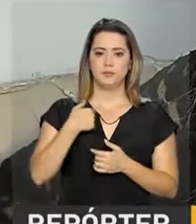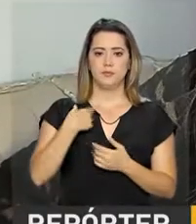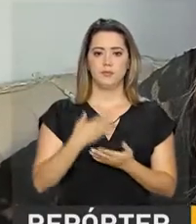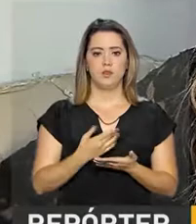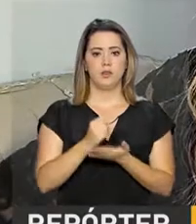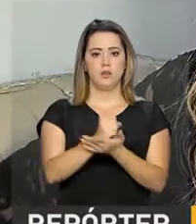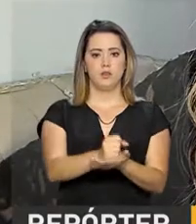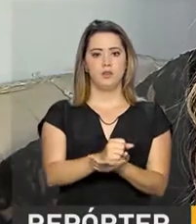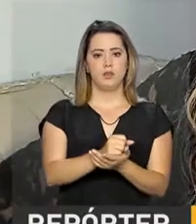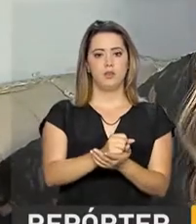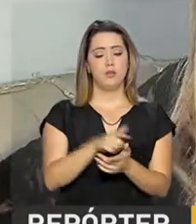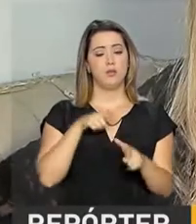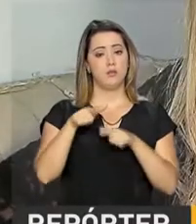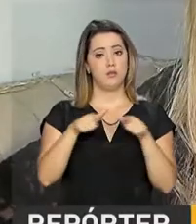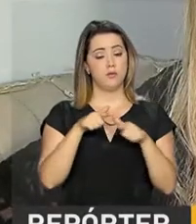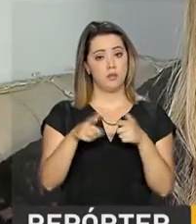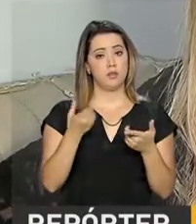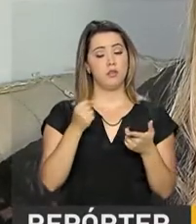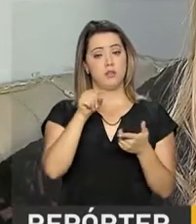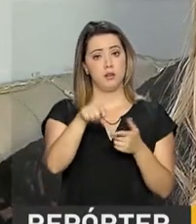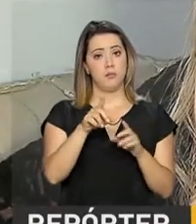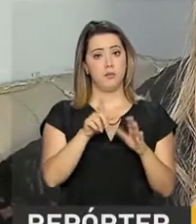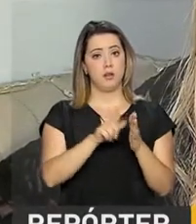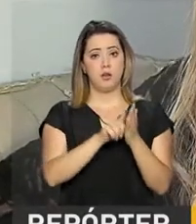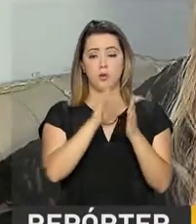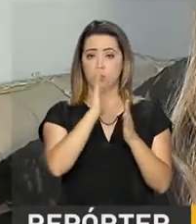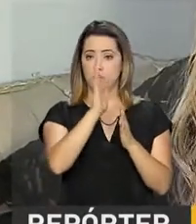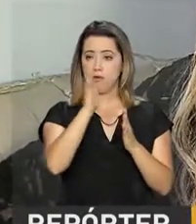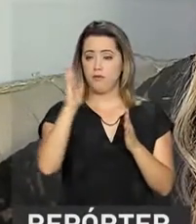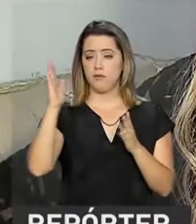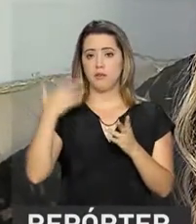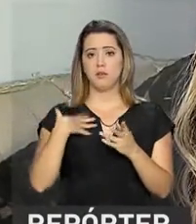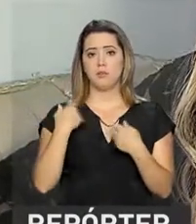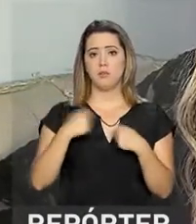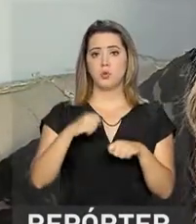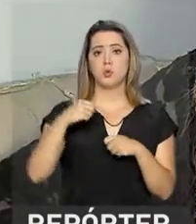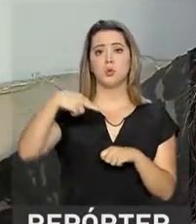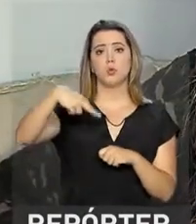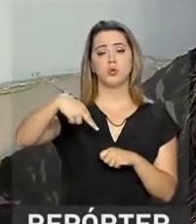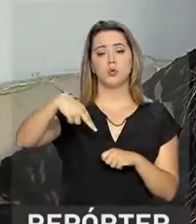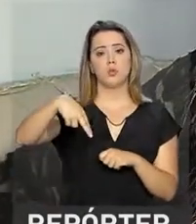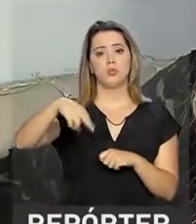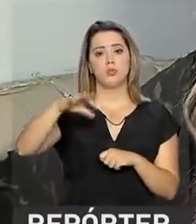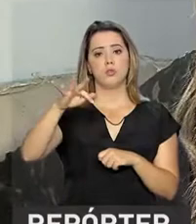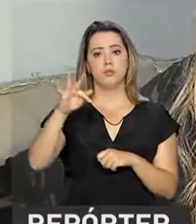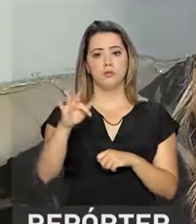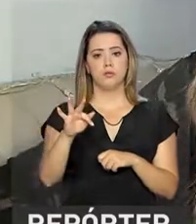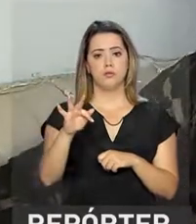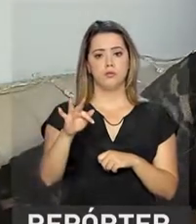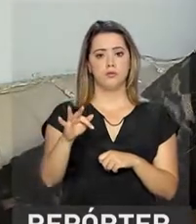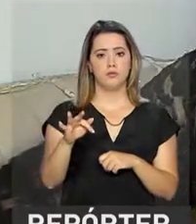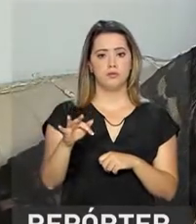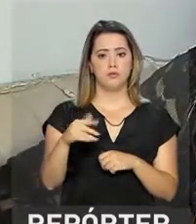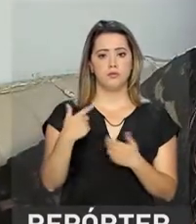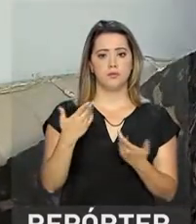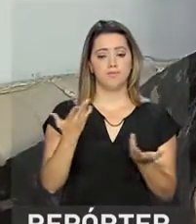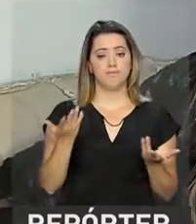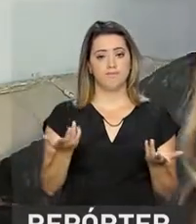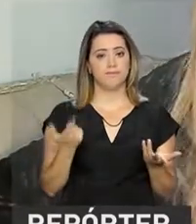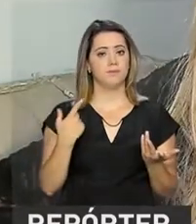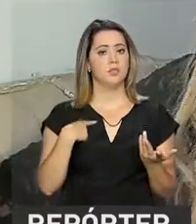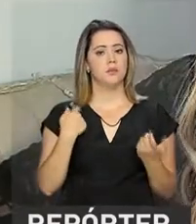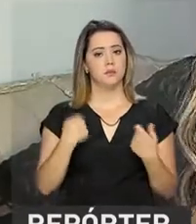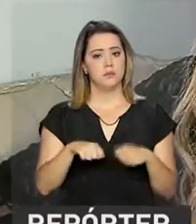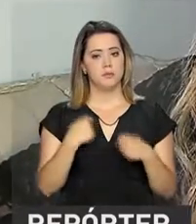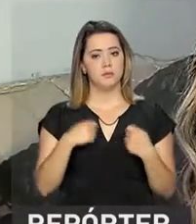e ela exigiu essa a nota fiscal pra mim é para fazer o pagamento então eu